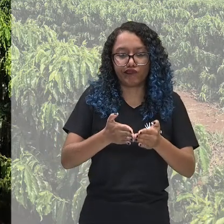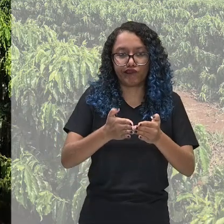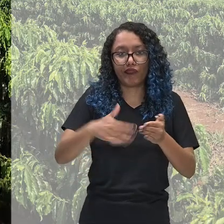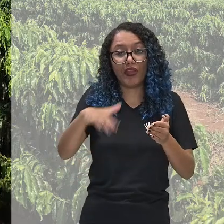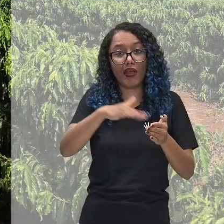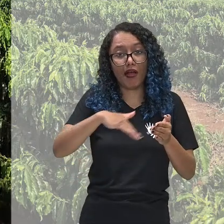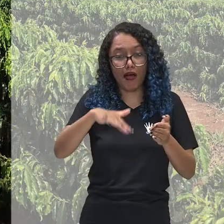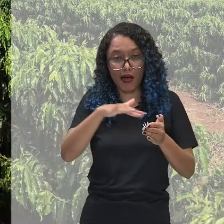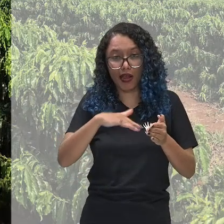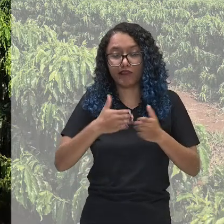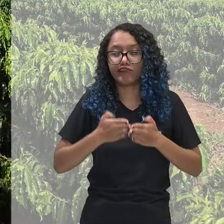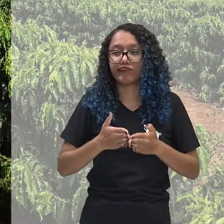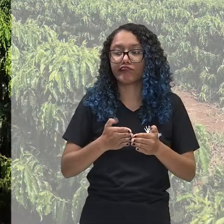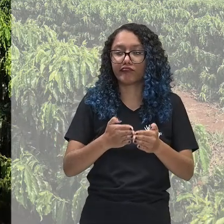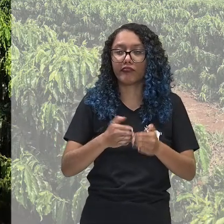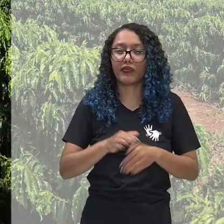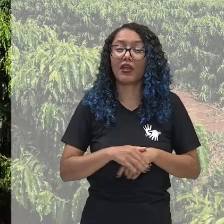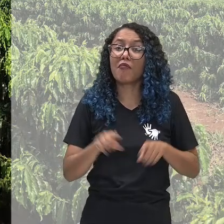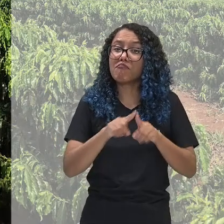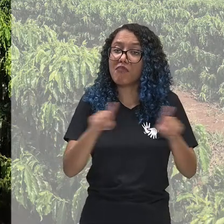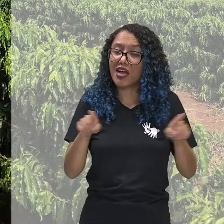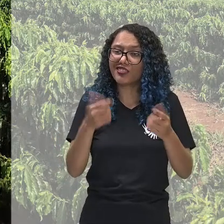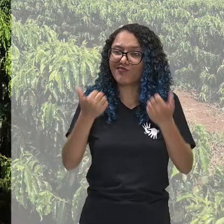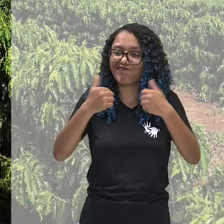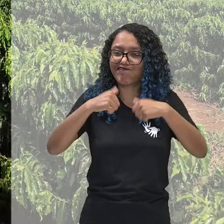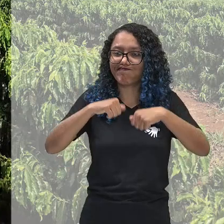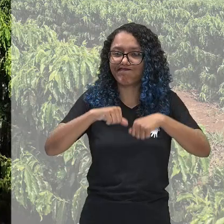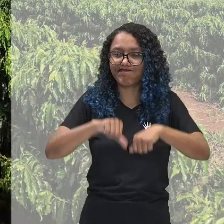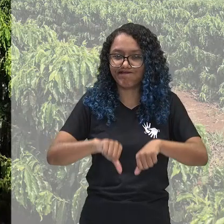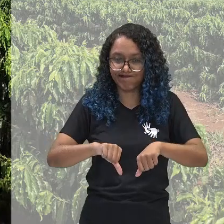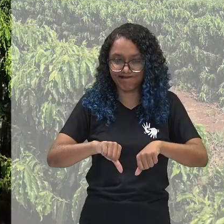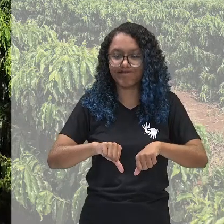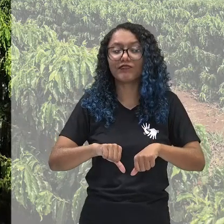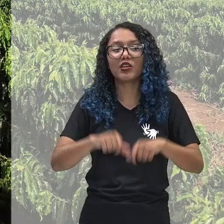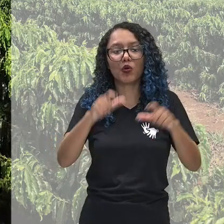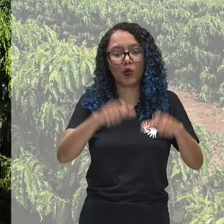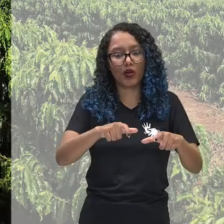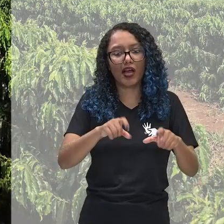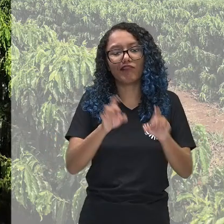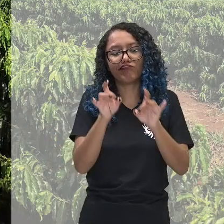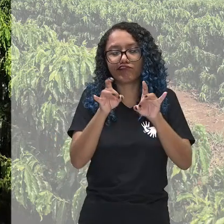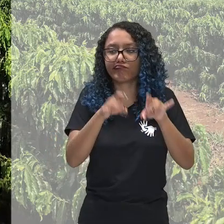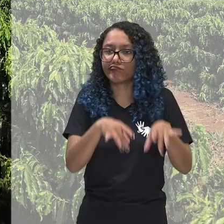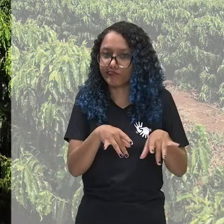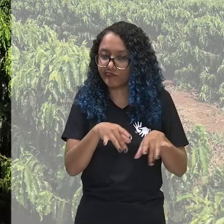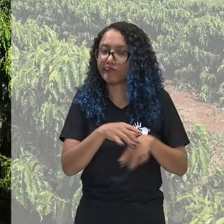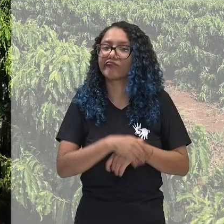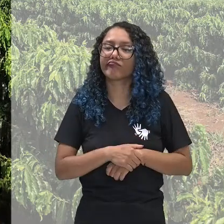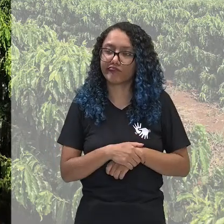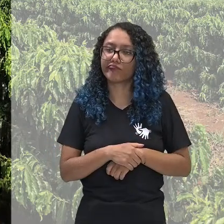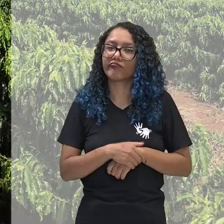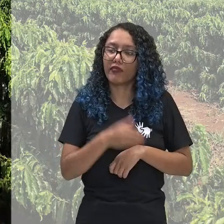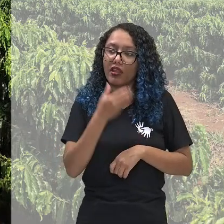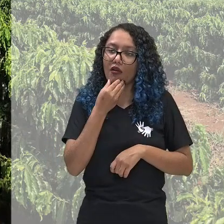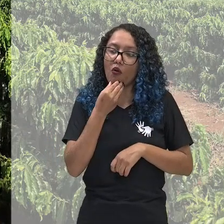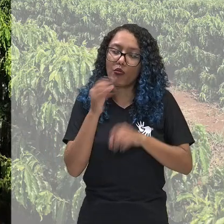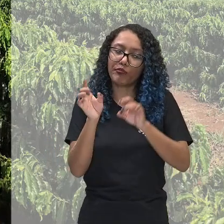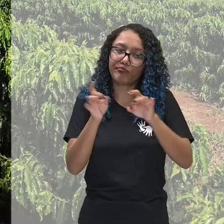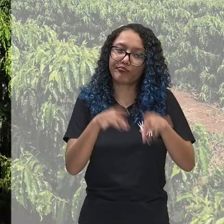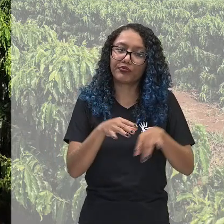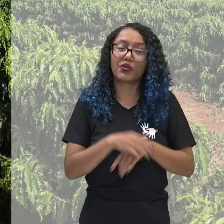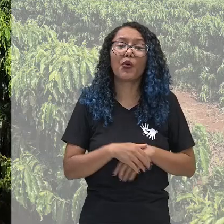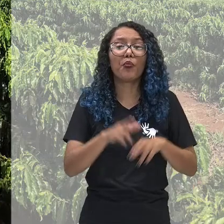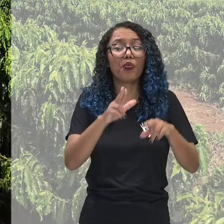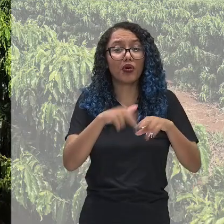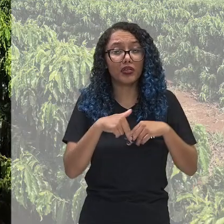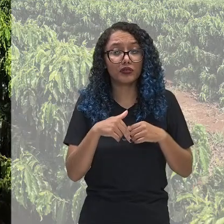parte, após a sua falência, grande parte desse território foi abandonado pelo Barão de Mauá, que deu origem às invasões ali